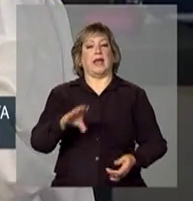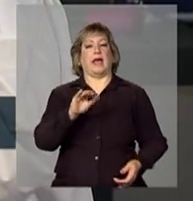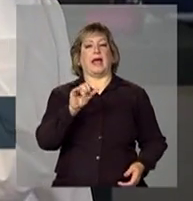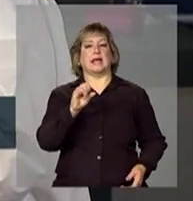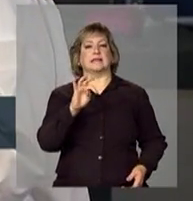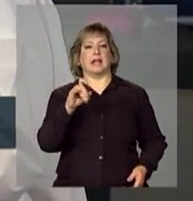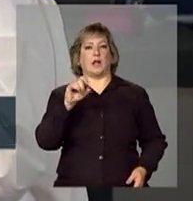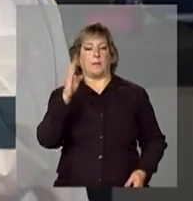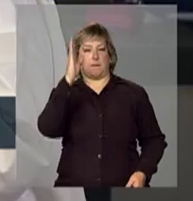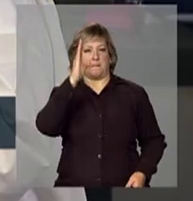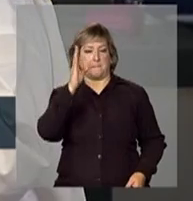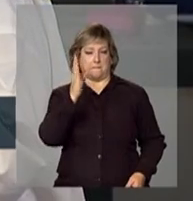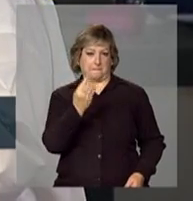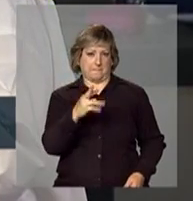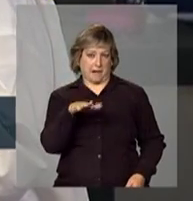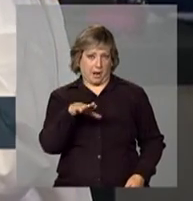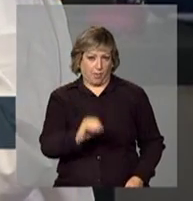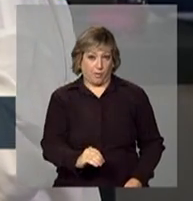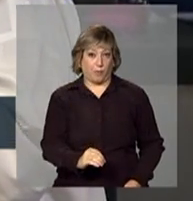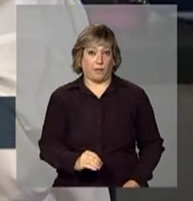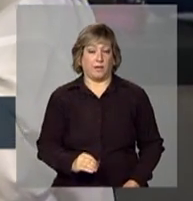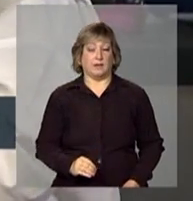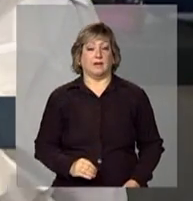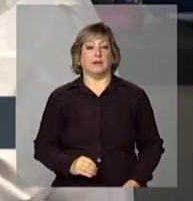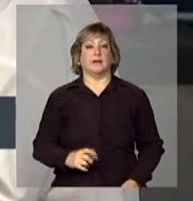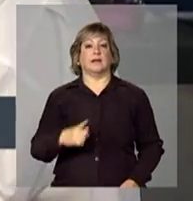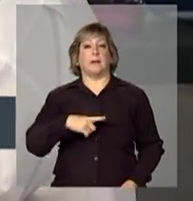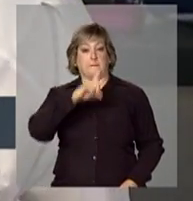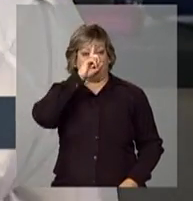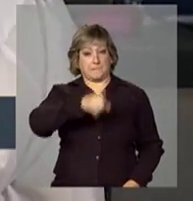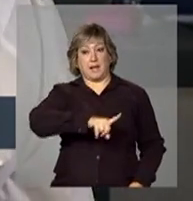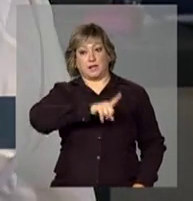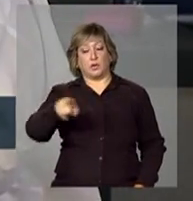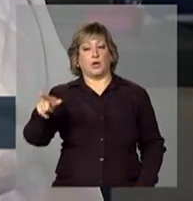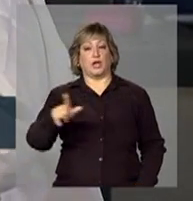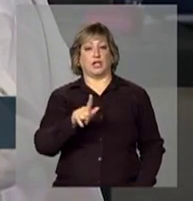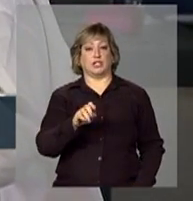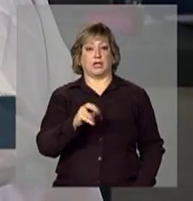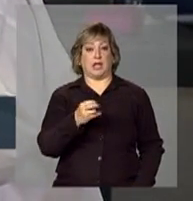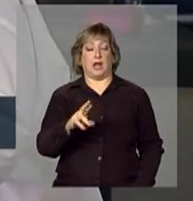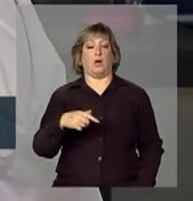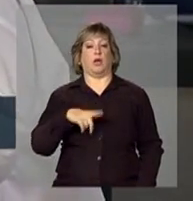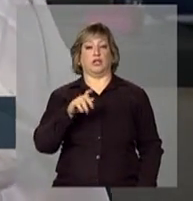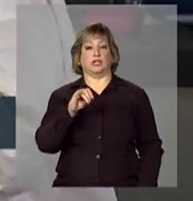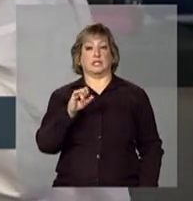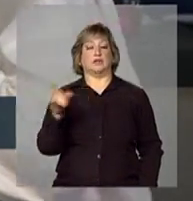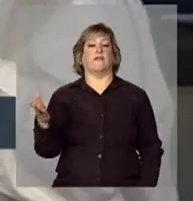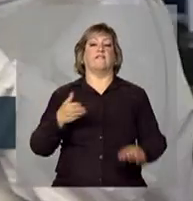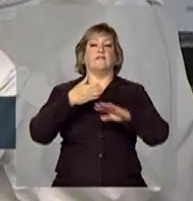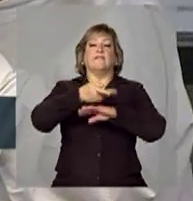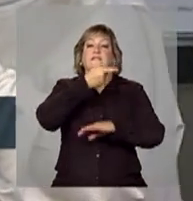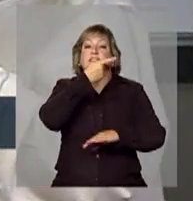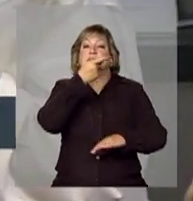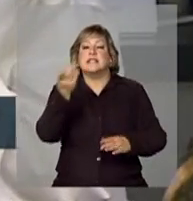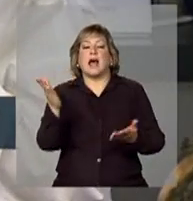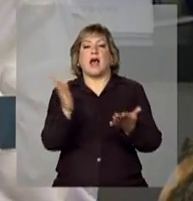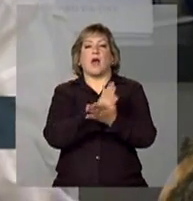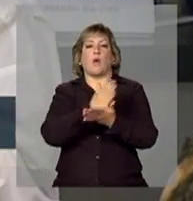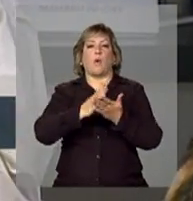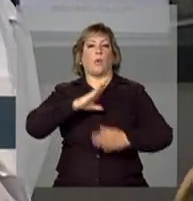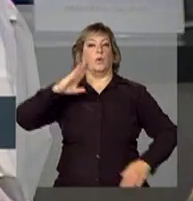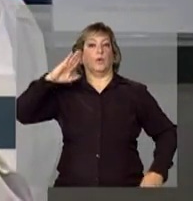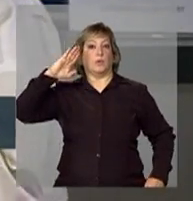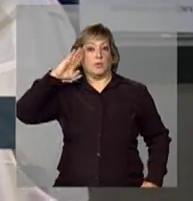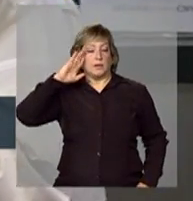Branco, então o general Castelo Branco, manda o general Geisel visitar alguns quartéis, principalmente em Pernambuco, onde há